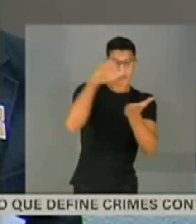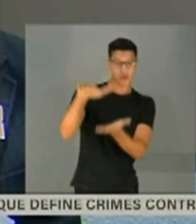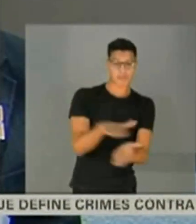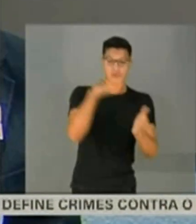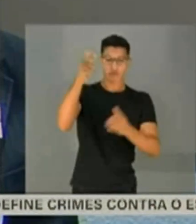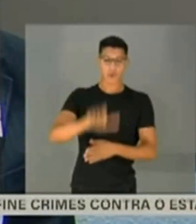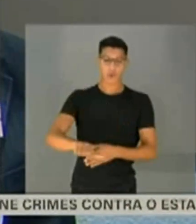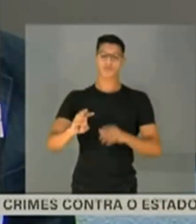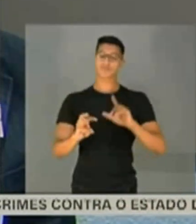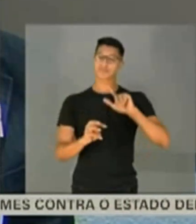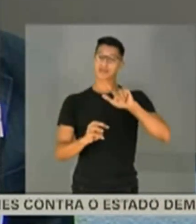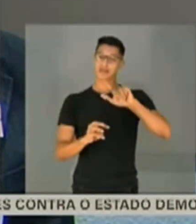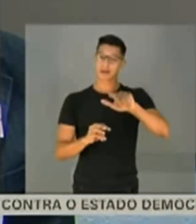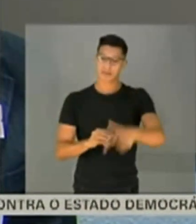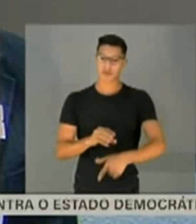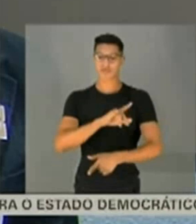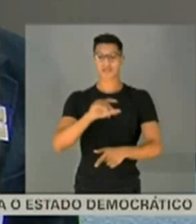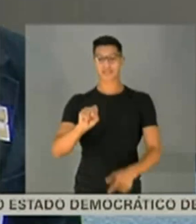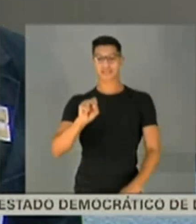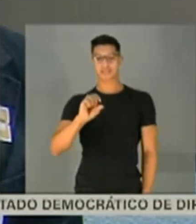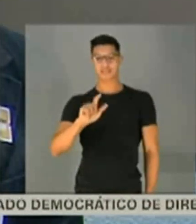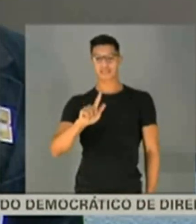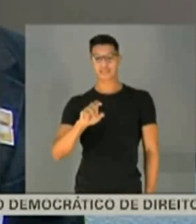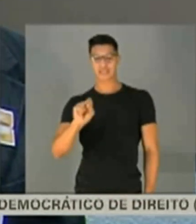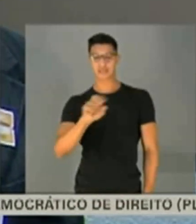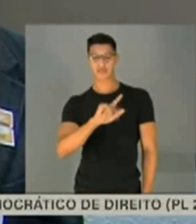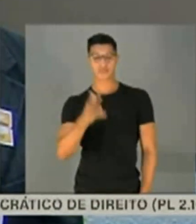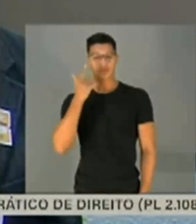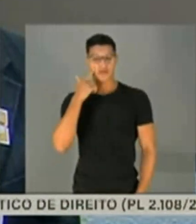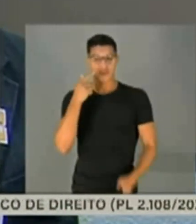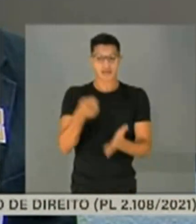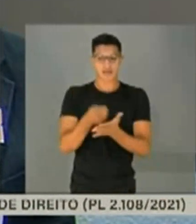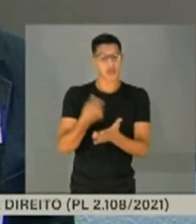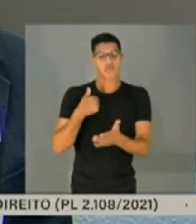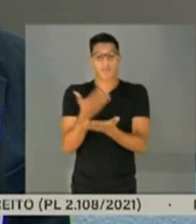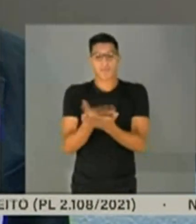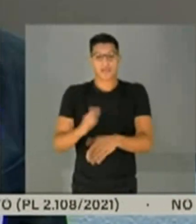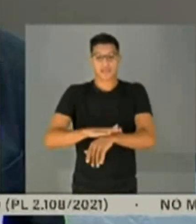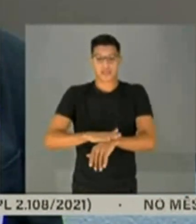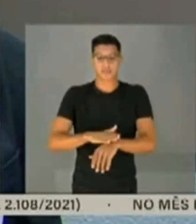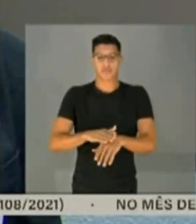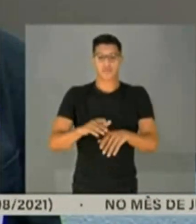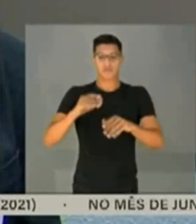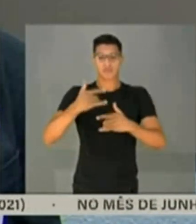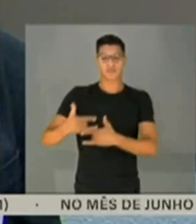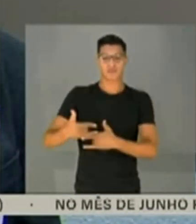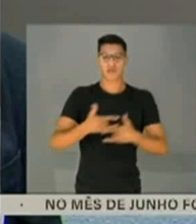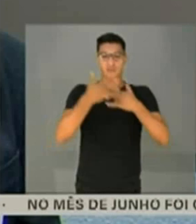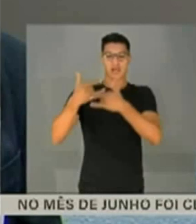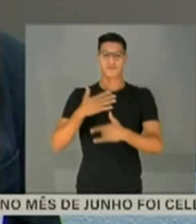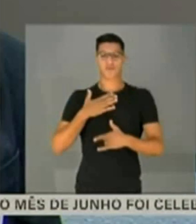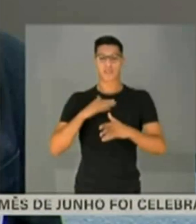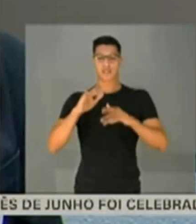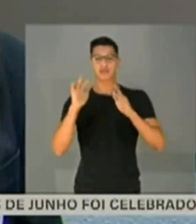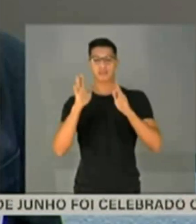período de ontem, foi comprovado que esse mesmo áudio, que foi colocado através desse cavalo de Troia,